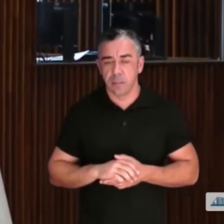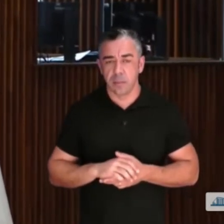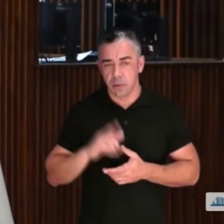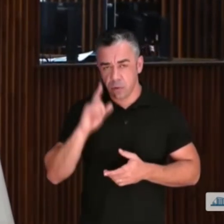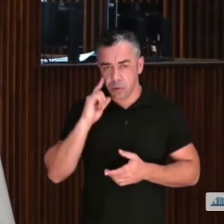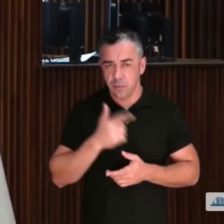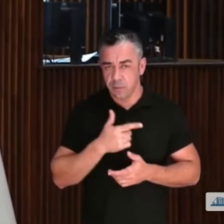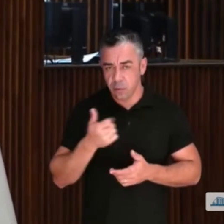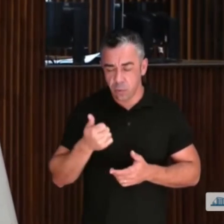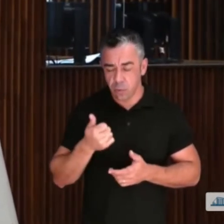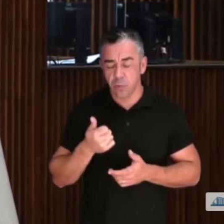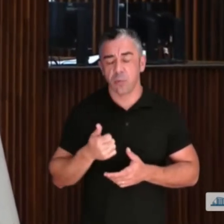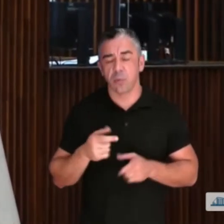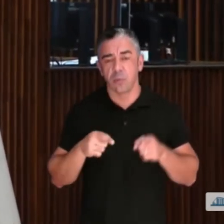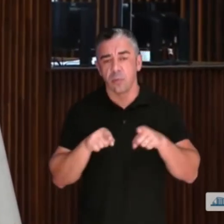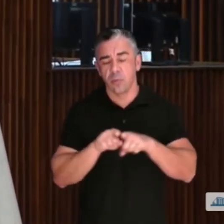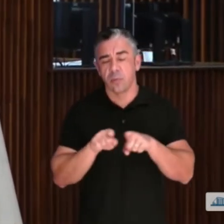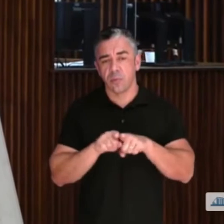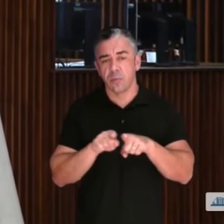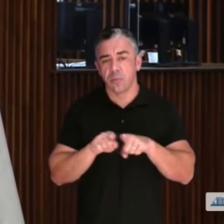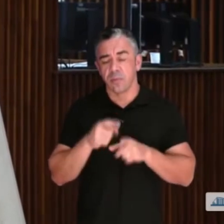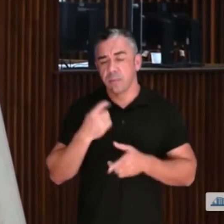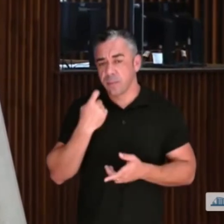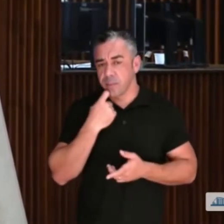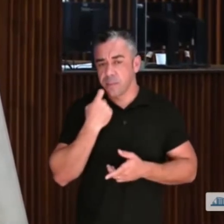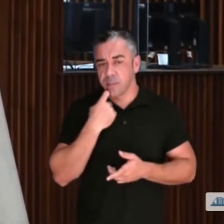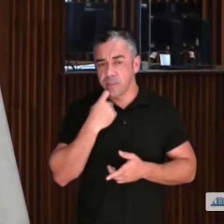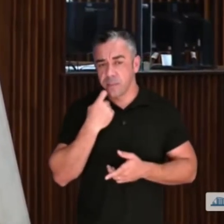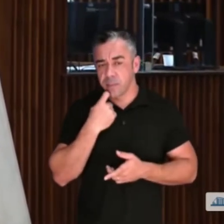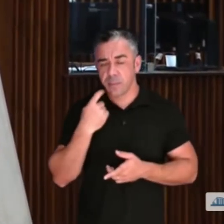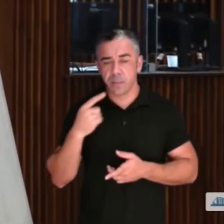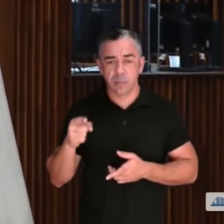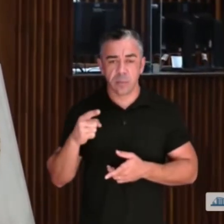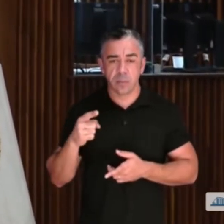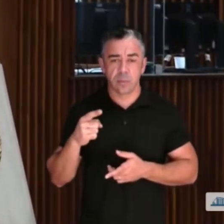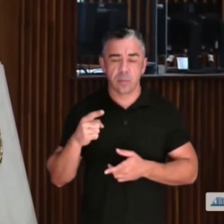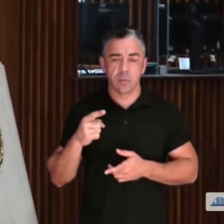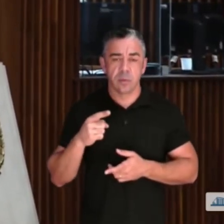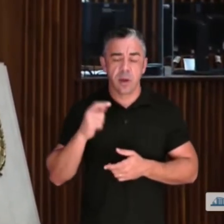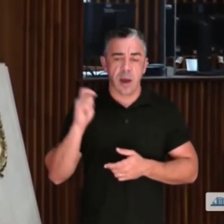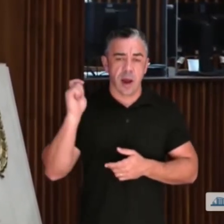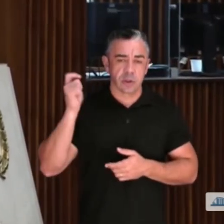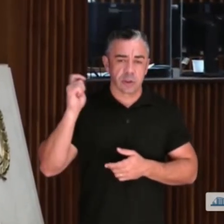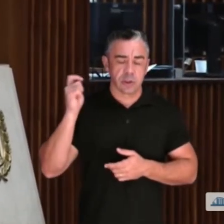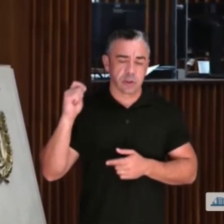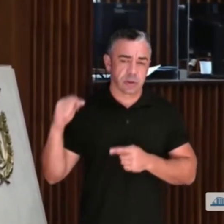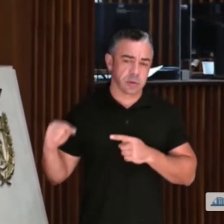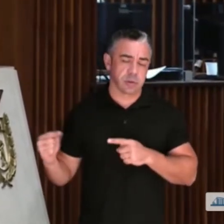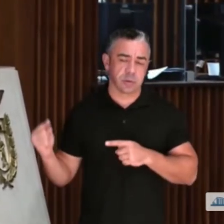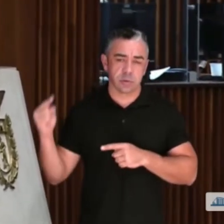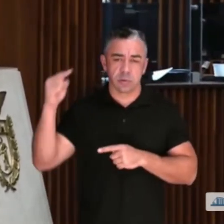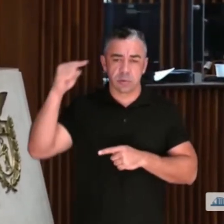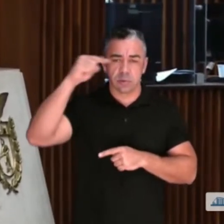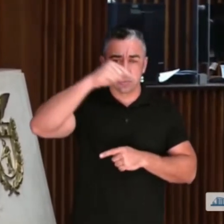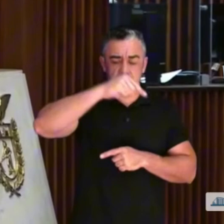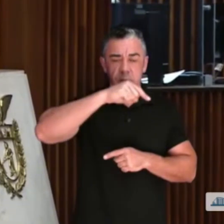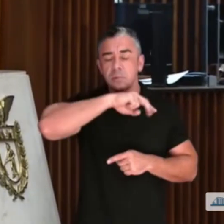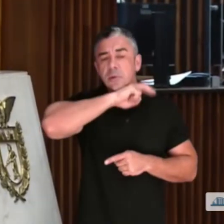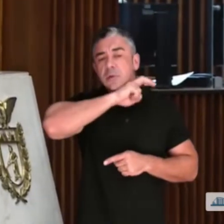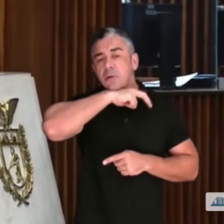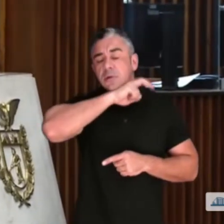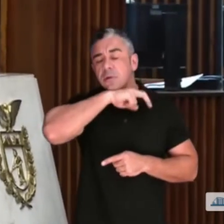dia 21, numa sexta-feira, sai de Porto Iguaçu, na Argentina, e vai para as imediações de